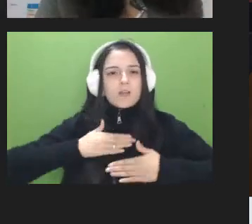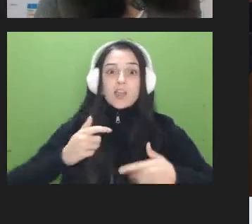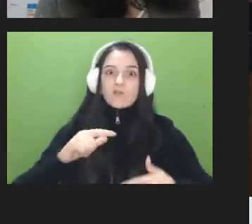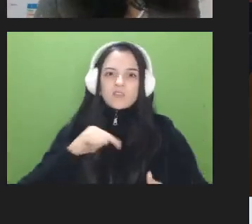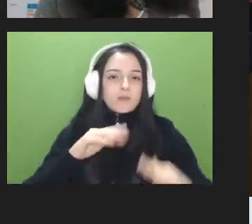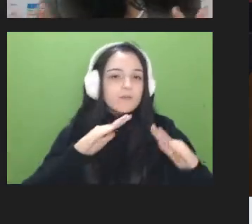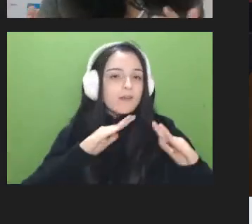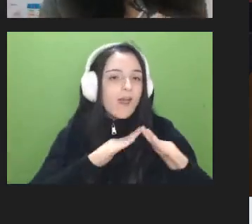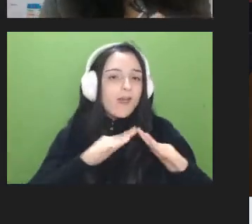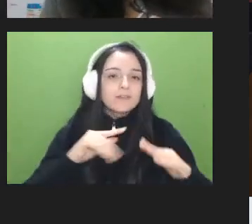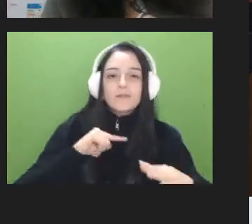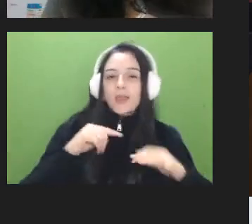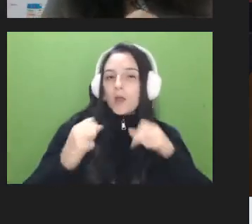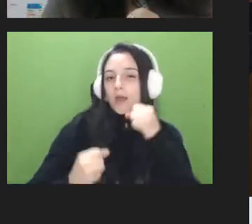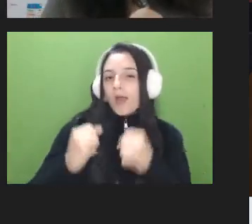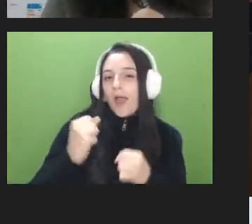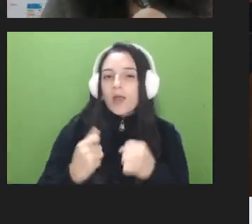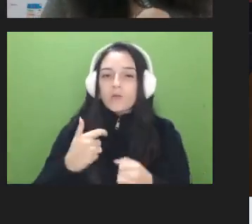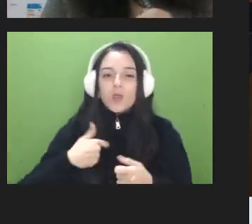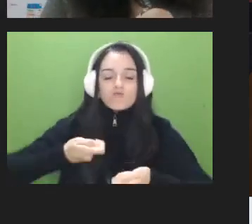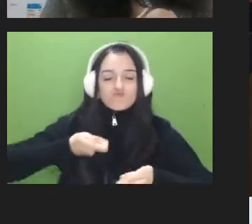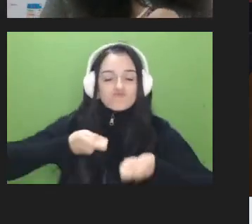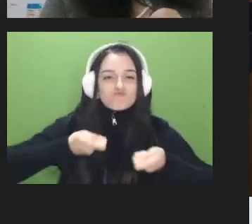me gerenciar, né?